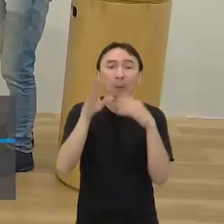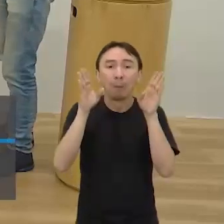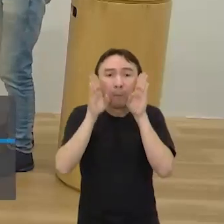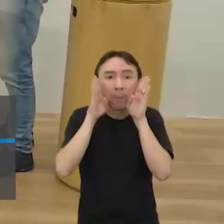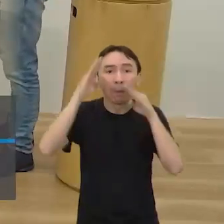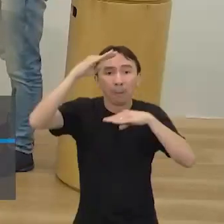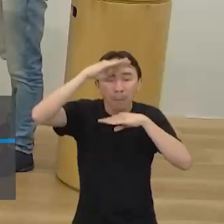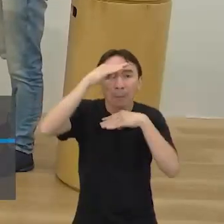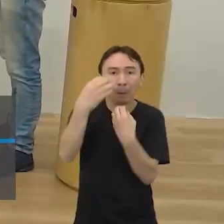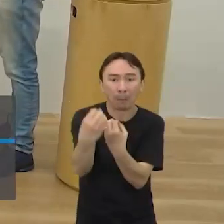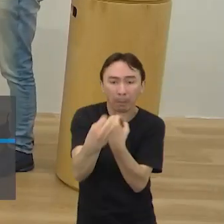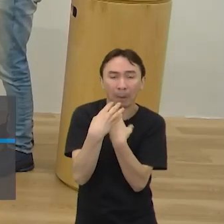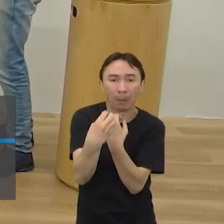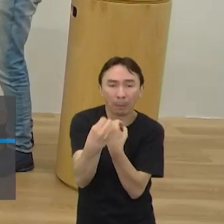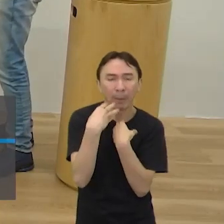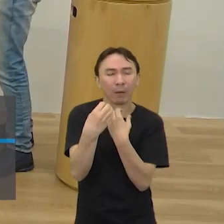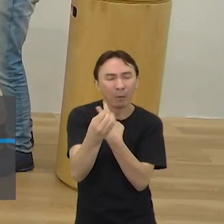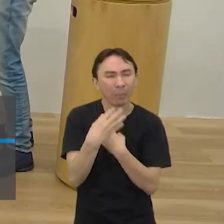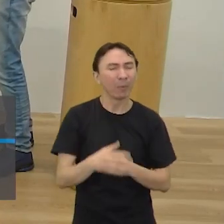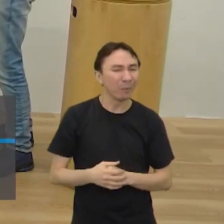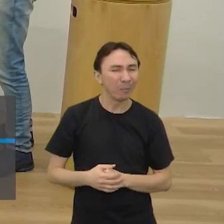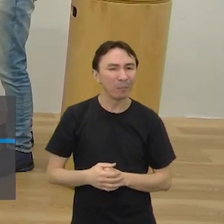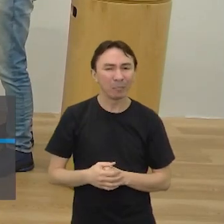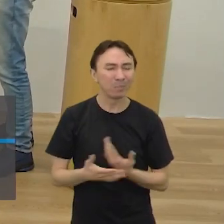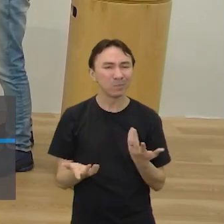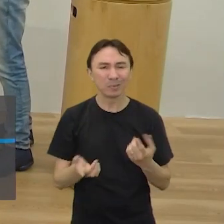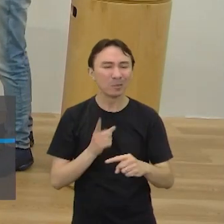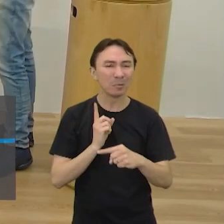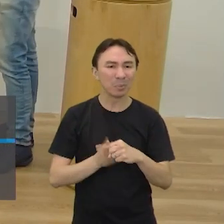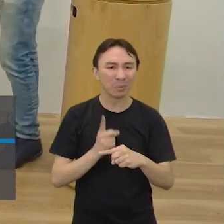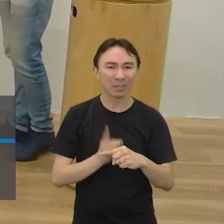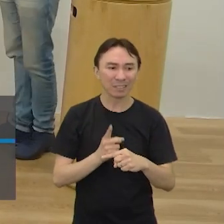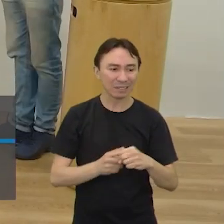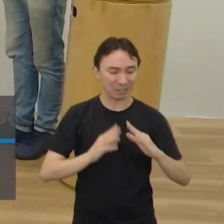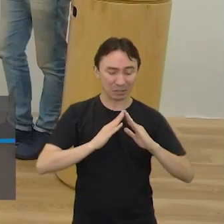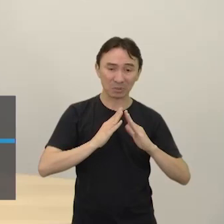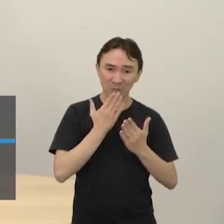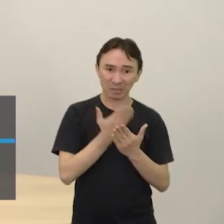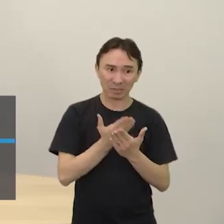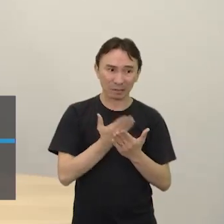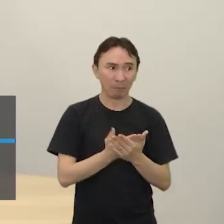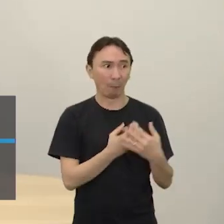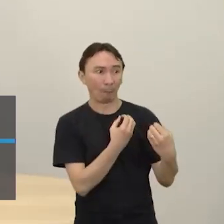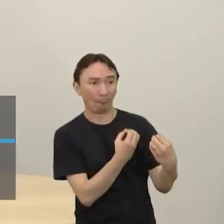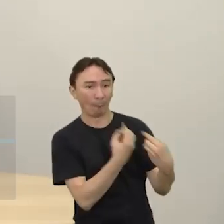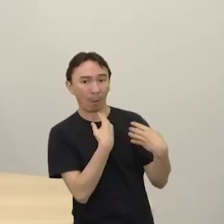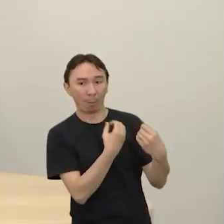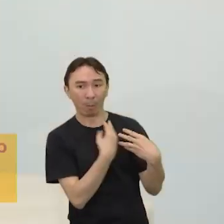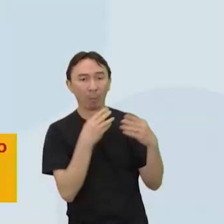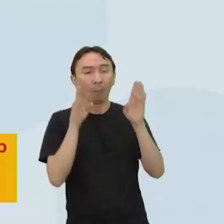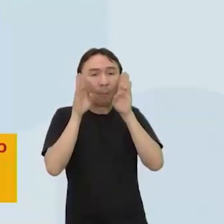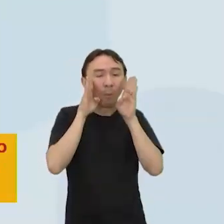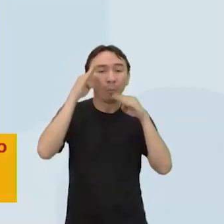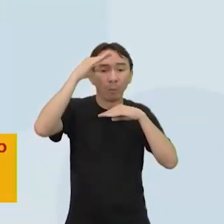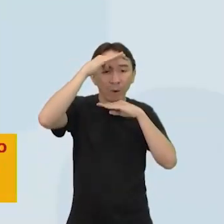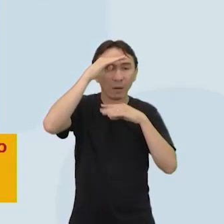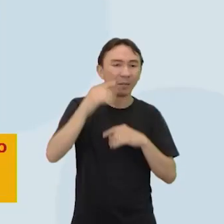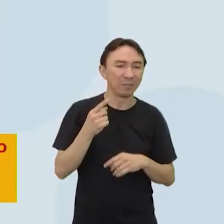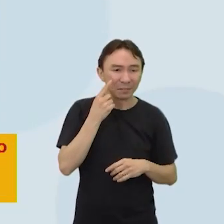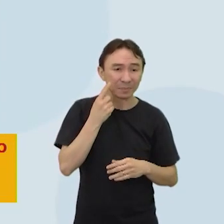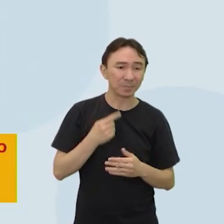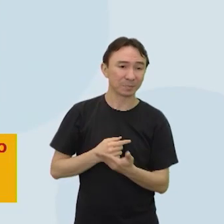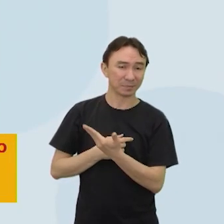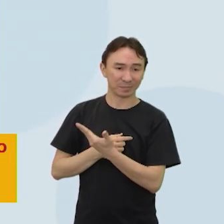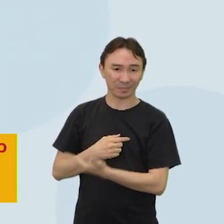essa doutrina no ambiente acadêmico durante uma ditadura? Então, se vocês olharem bem aí na imagem, olha lá o que o professor Alcides